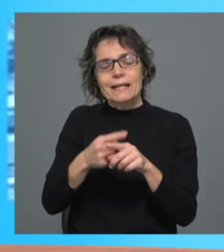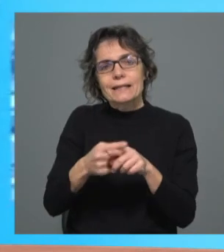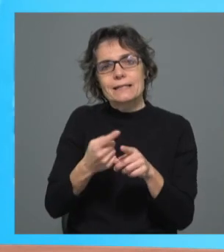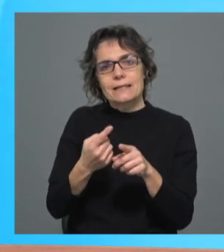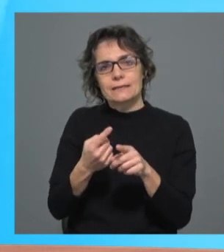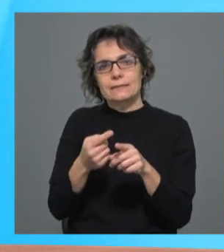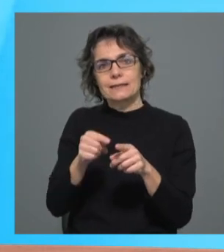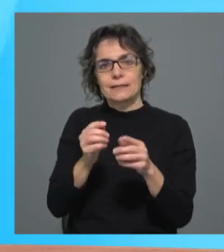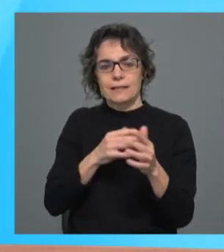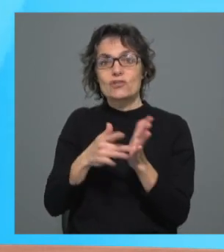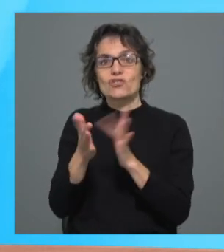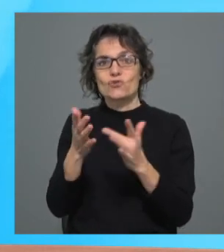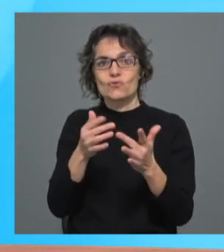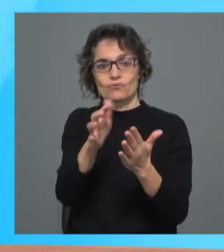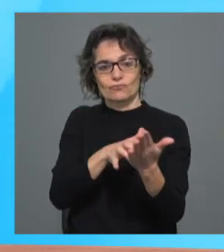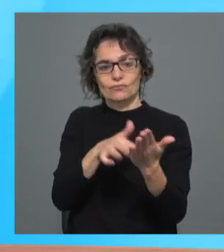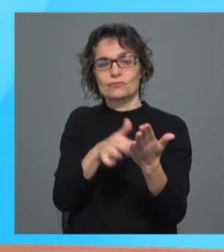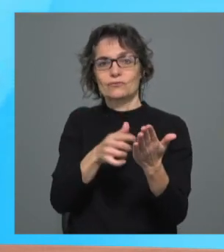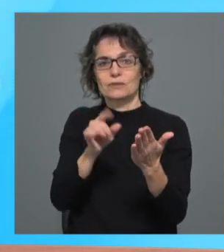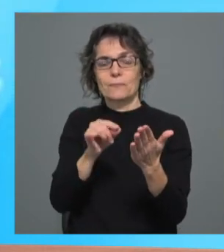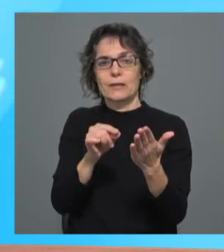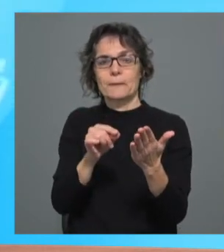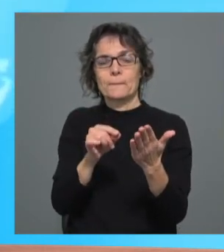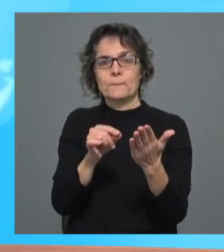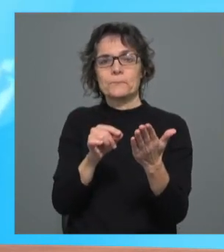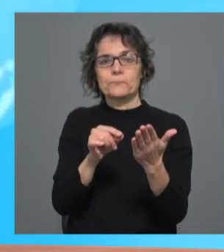Jesus alude também a uma outra